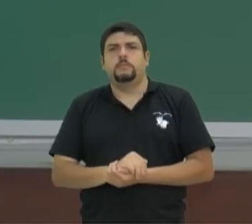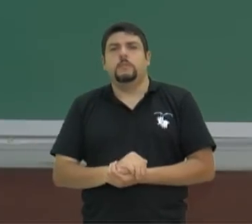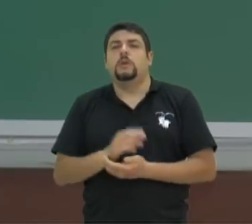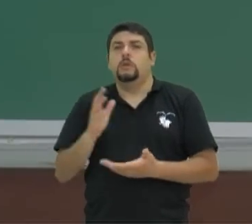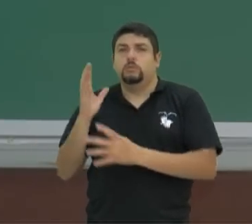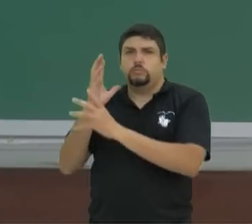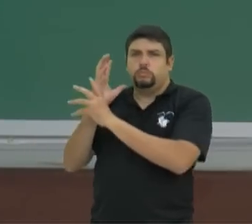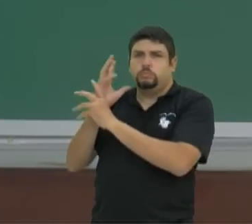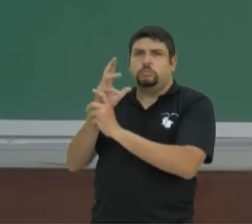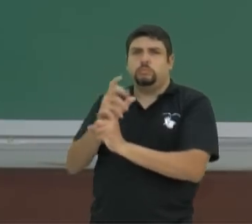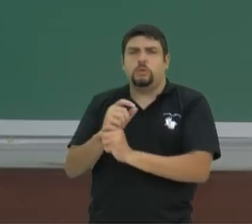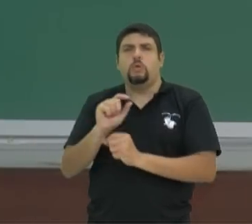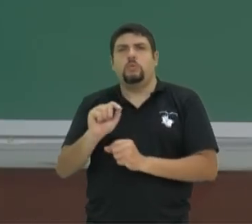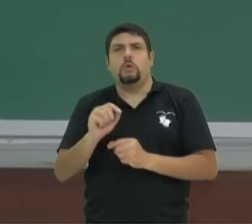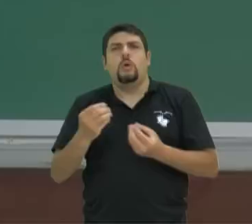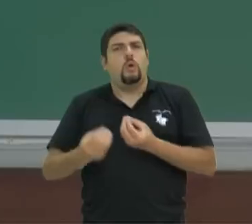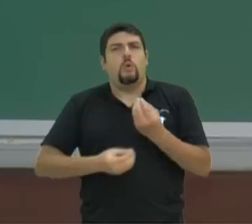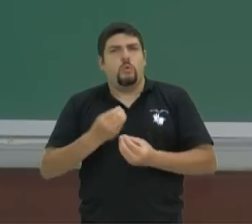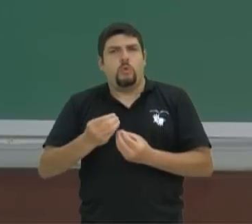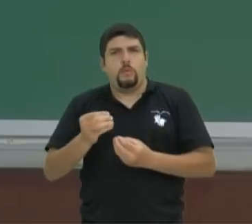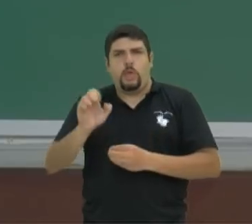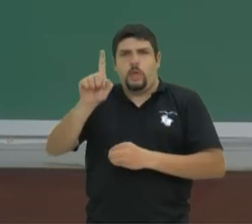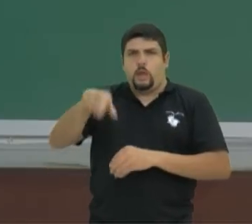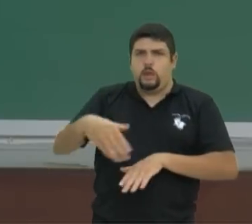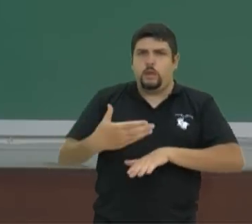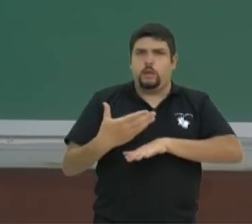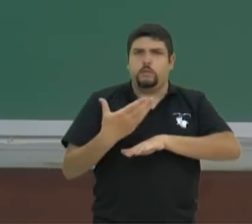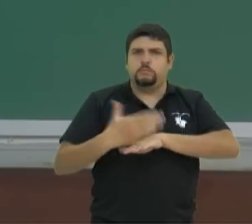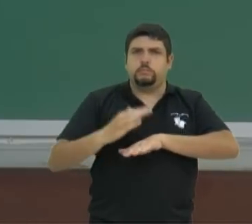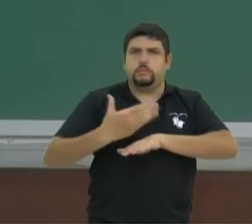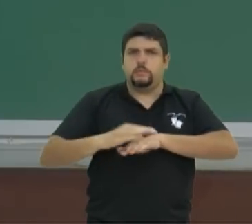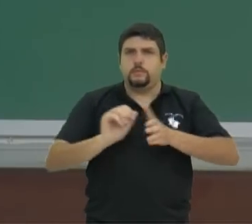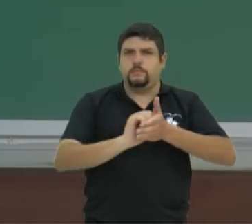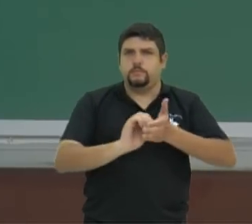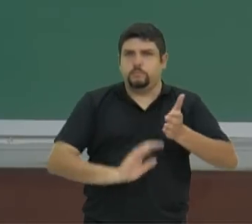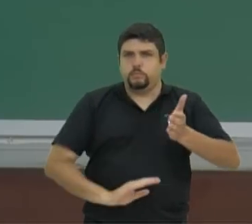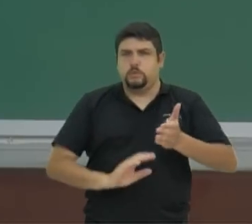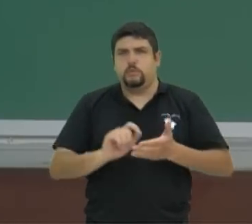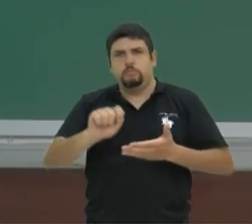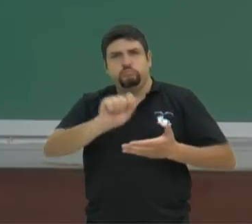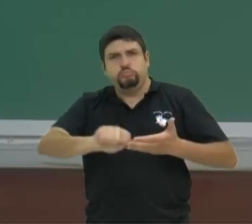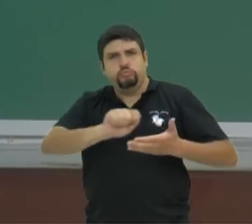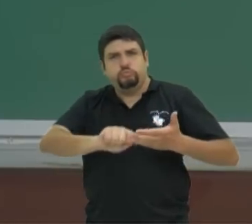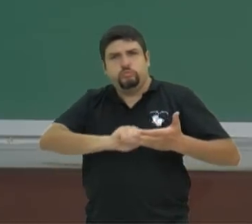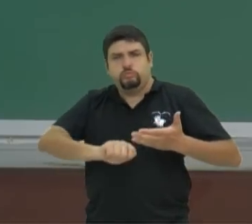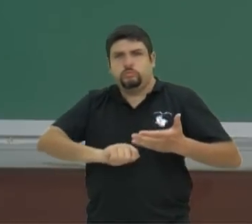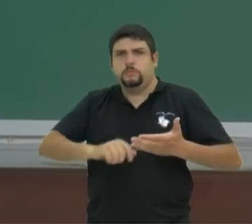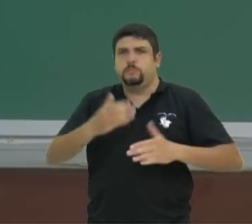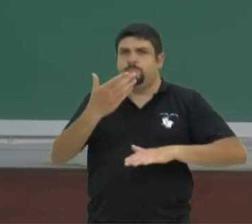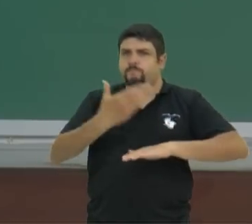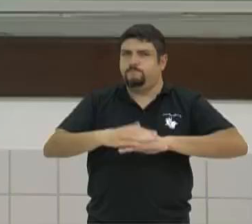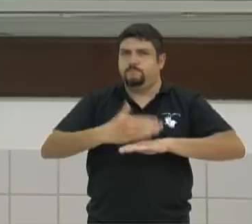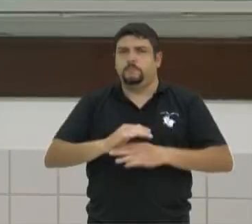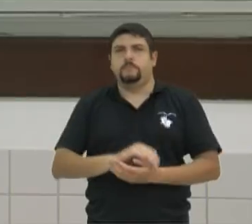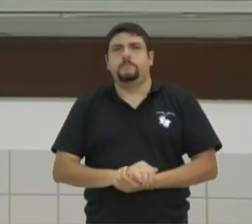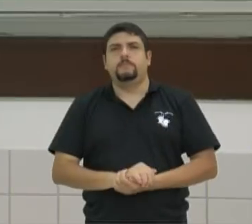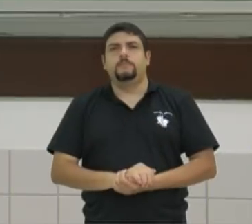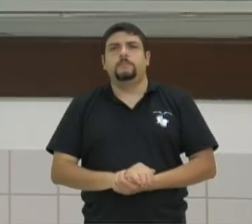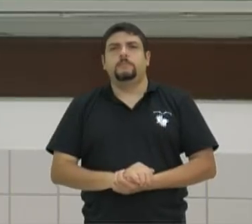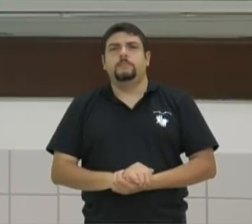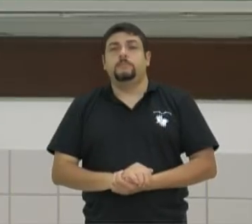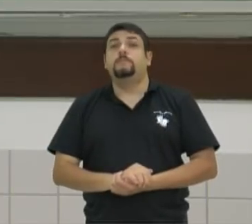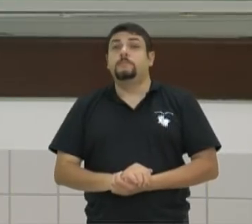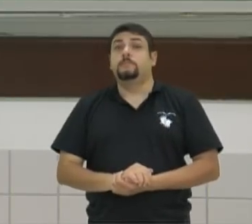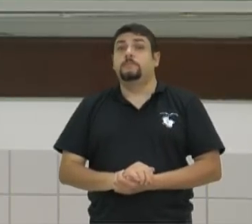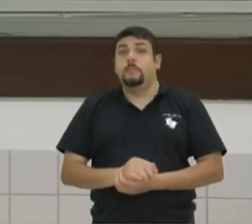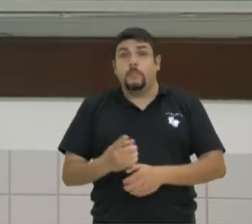fazer o quê? A partir de exercícios, retomar as definições que nós estudamos. Beleza? Tá preparado? Uma dica